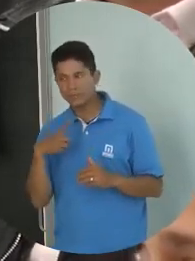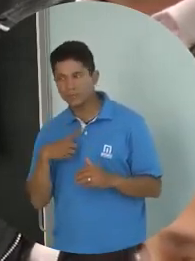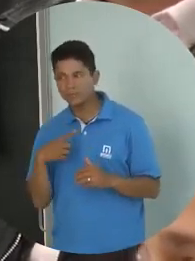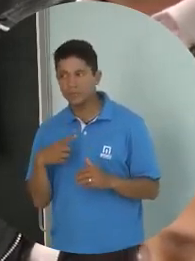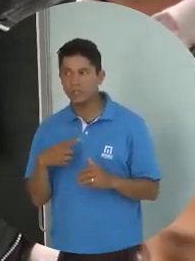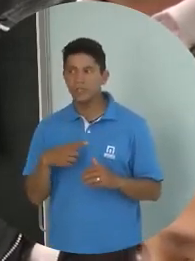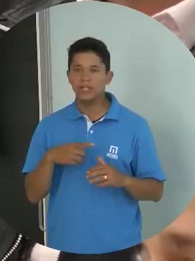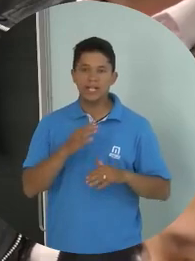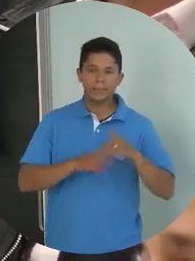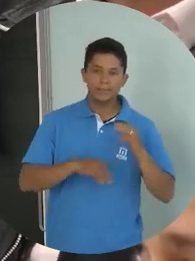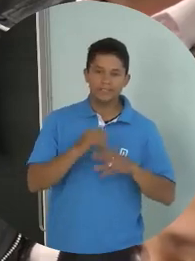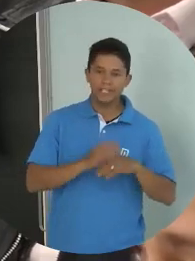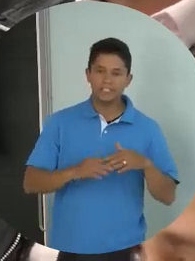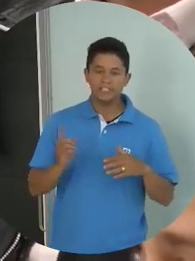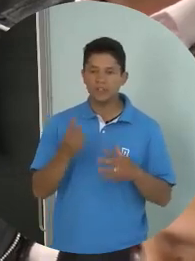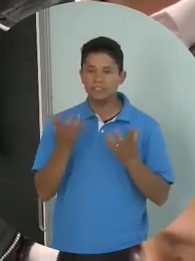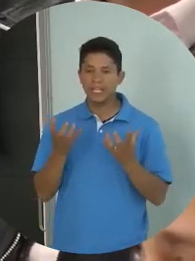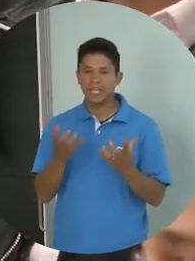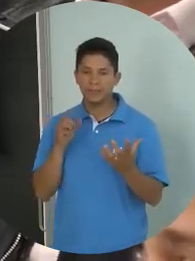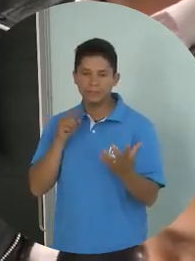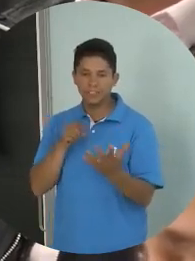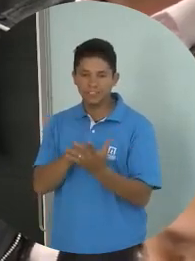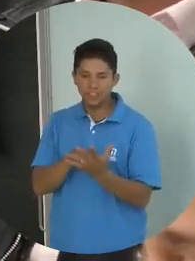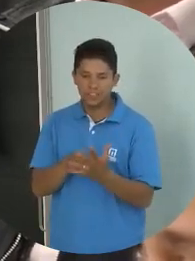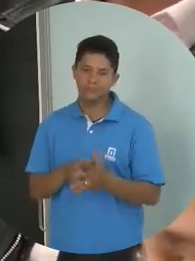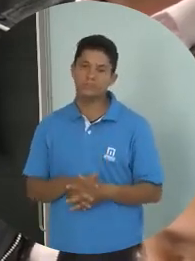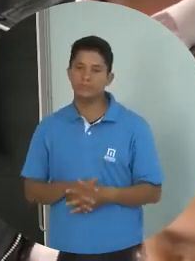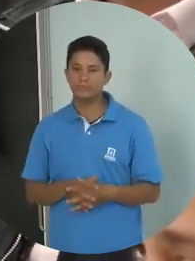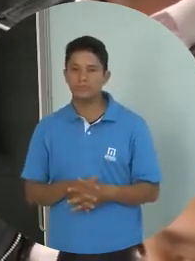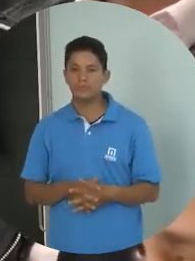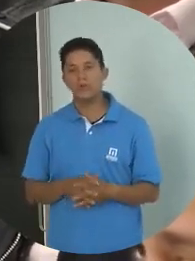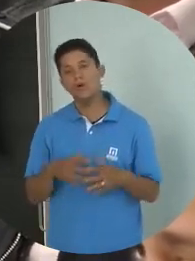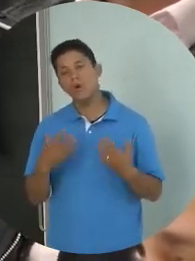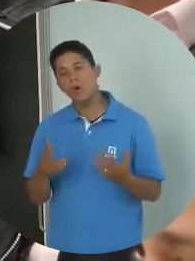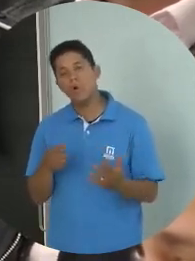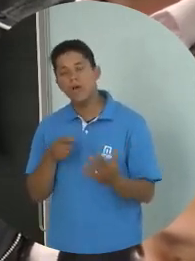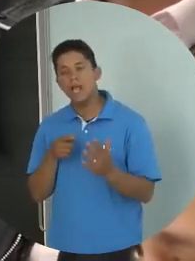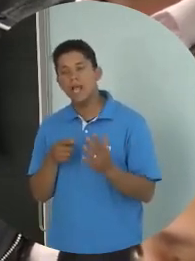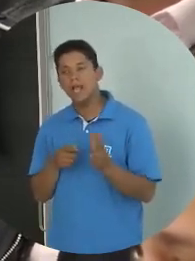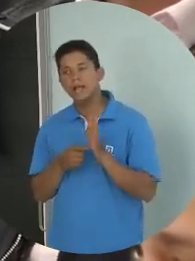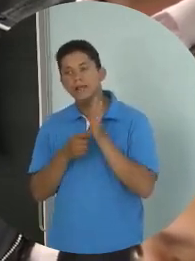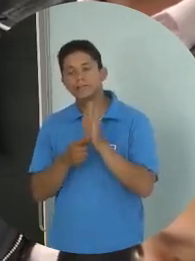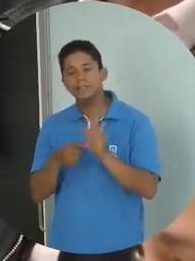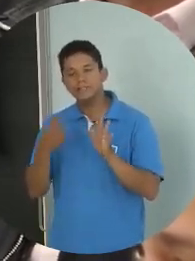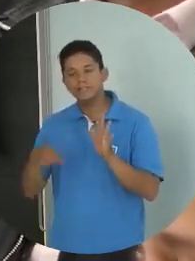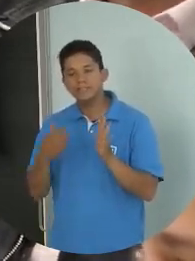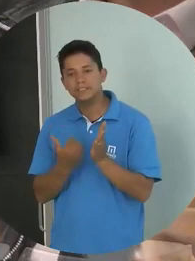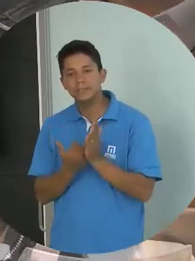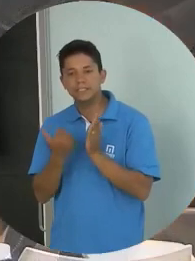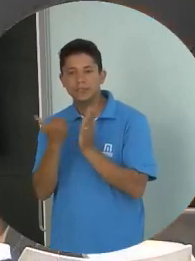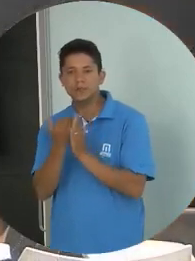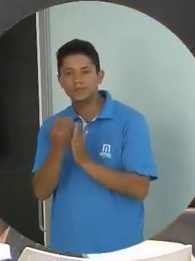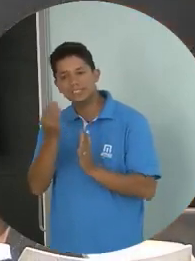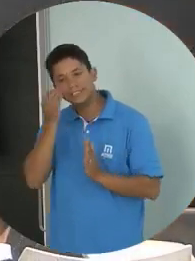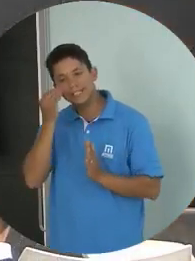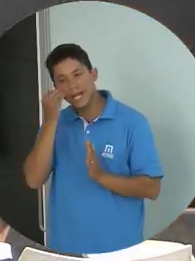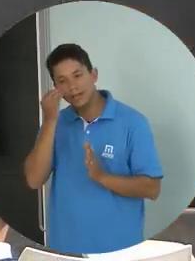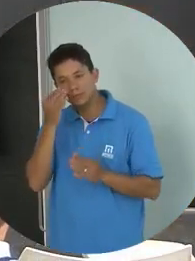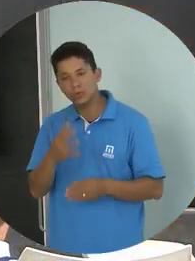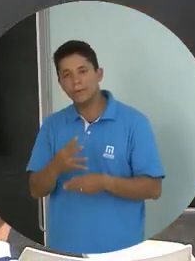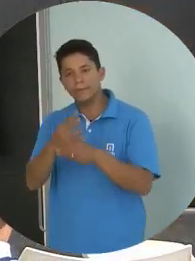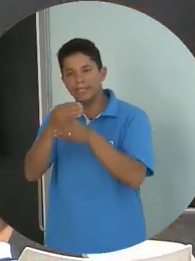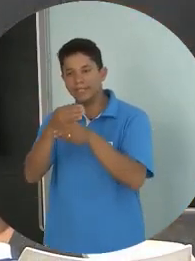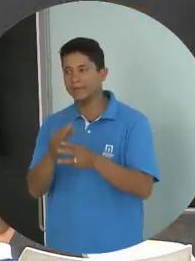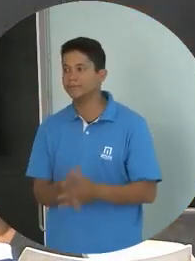queremos atingir, ou são indicados alguns ensaios complementares? Obrigado,